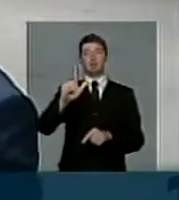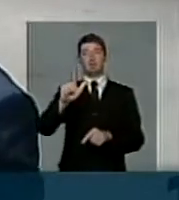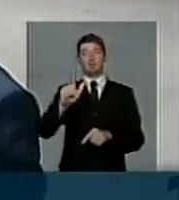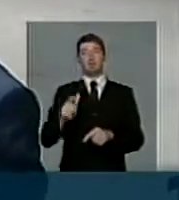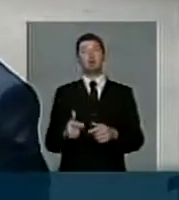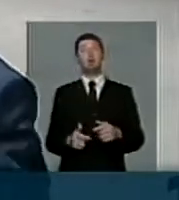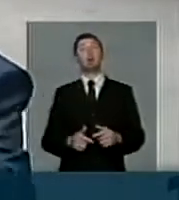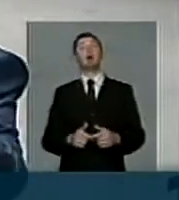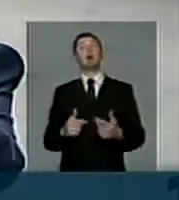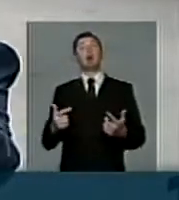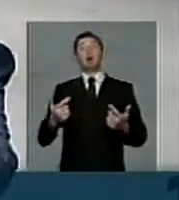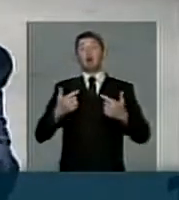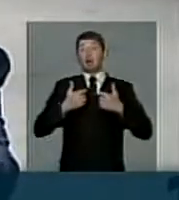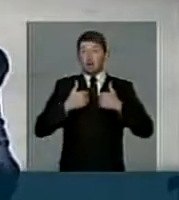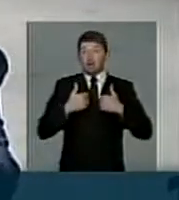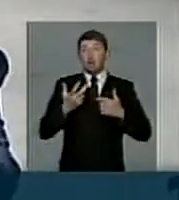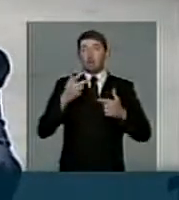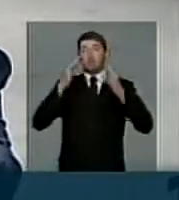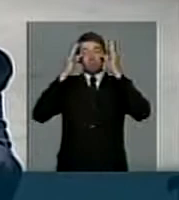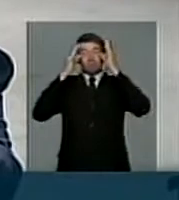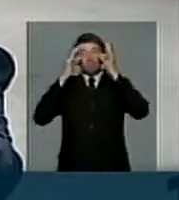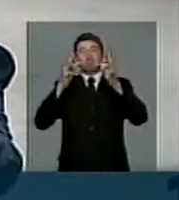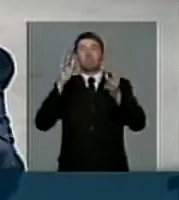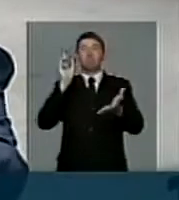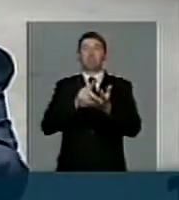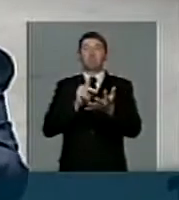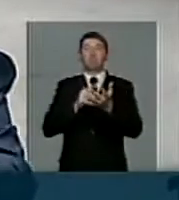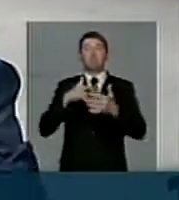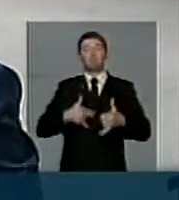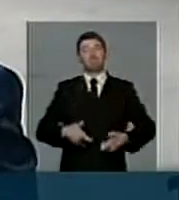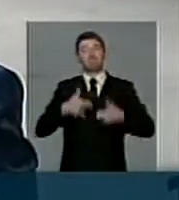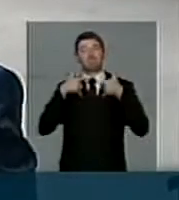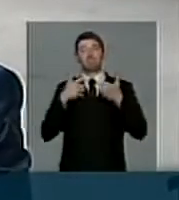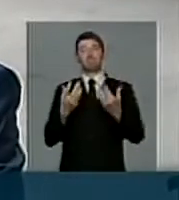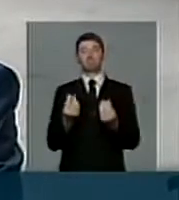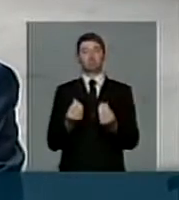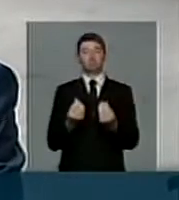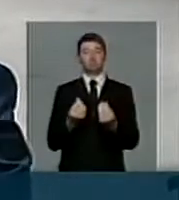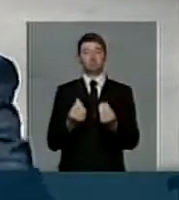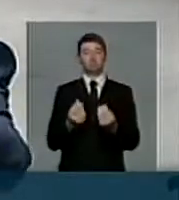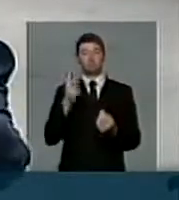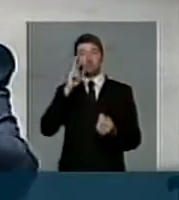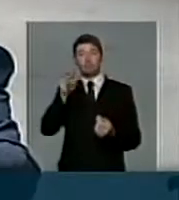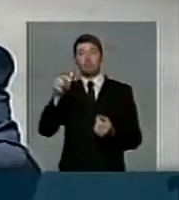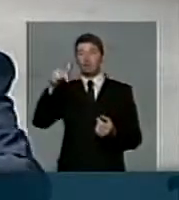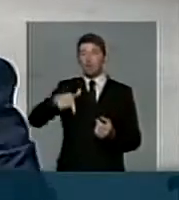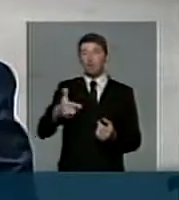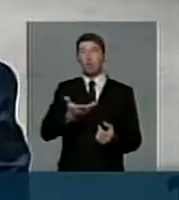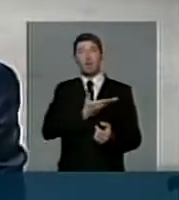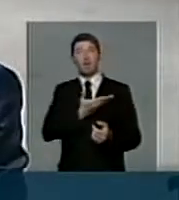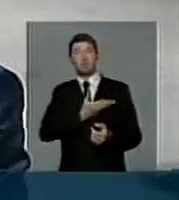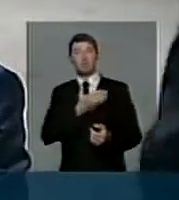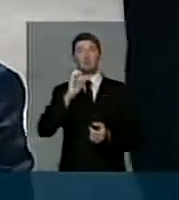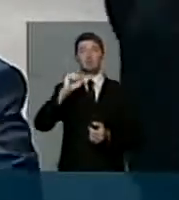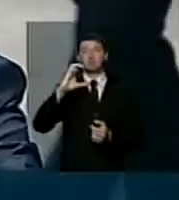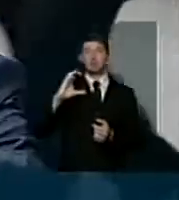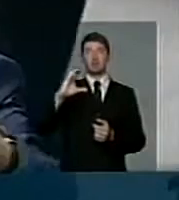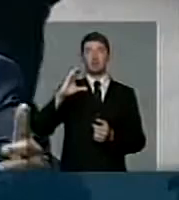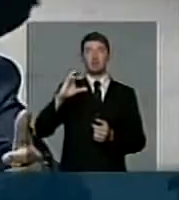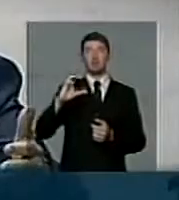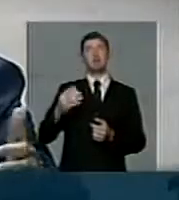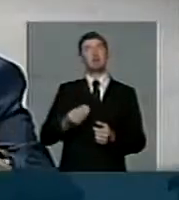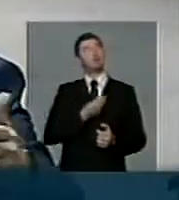prefeitos. Vossa Excelência lá na sua querida, amada, estimada Rio Negrinho, e eu lá na minha